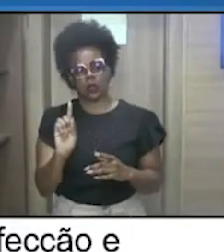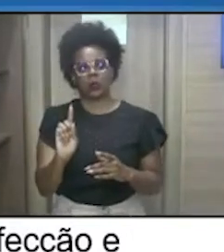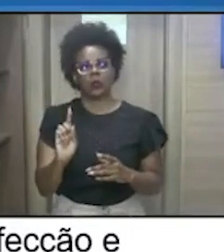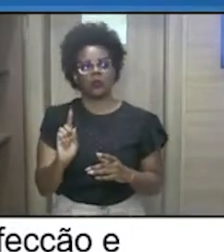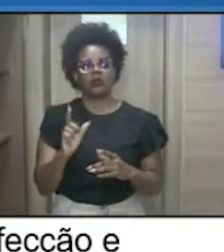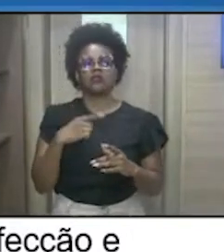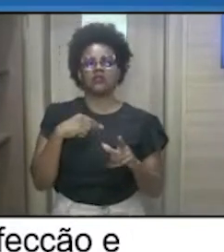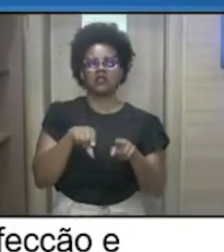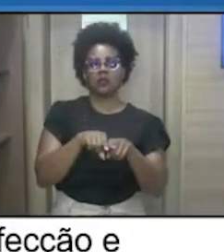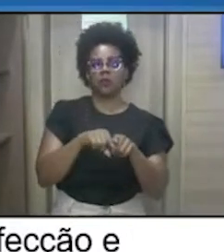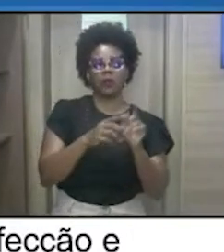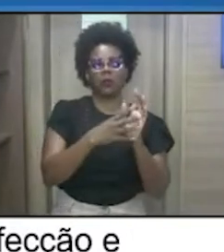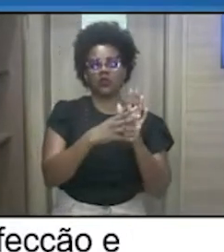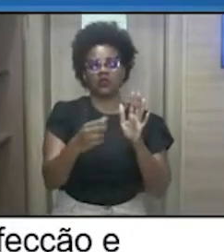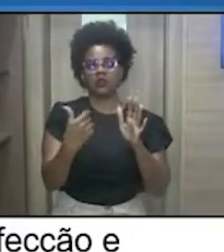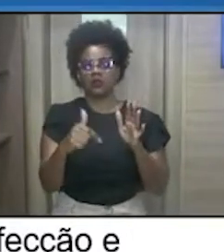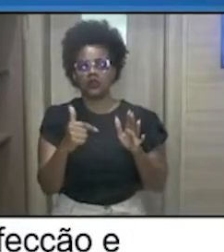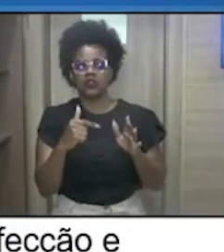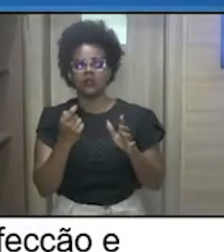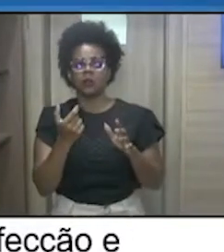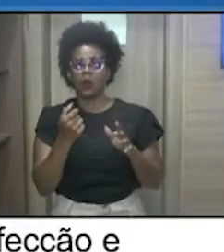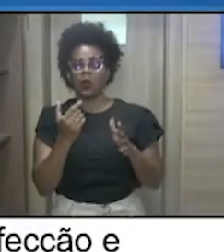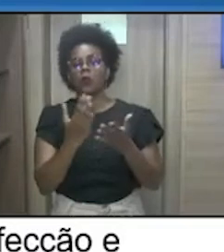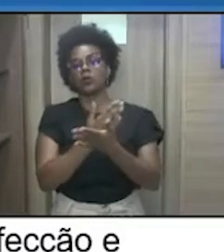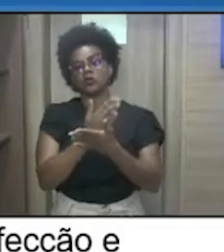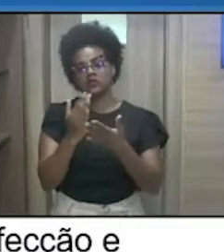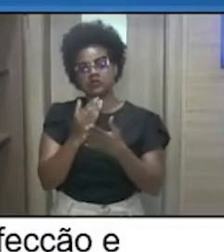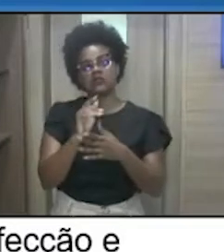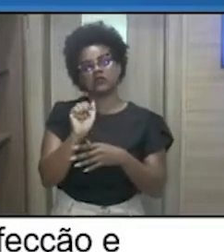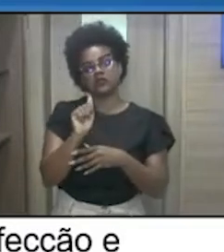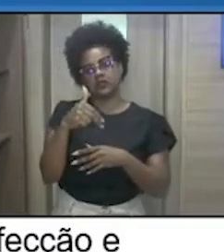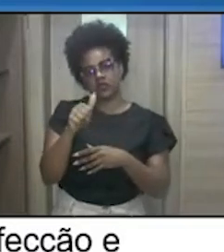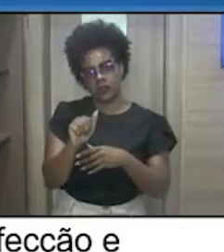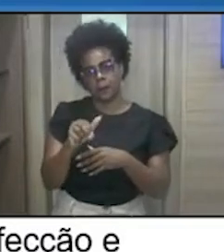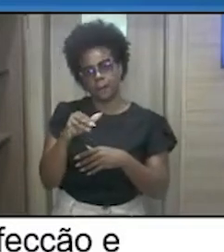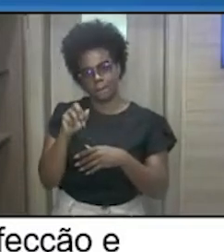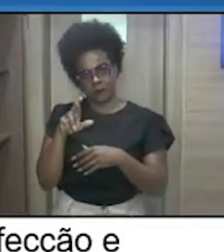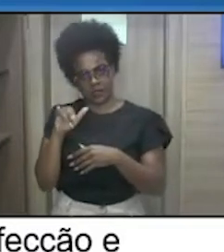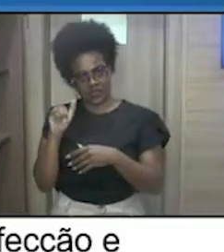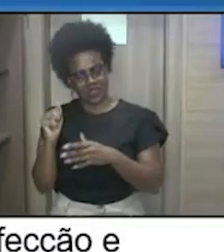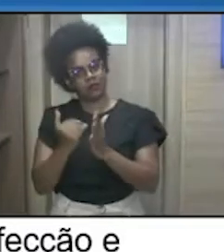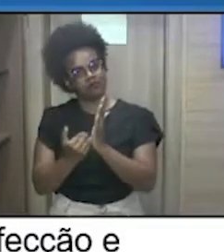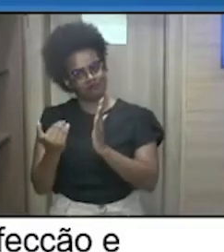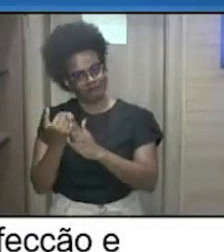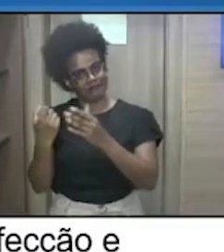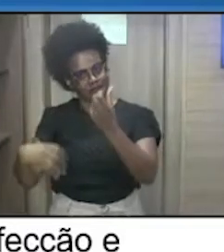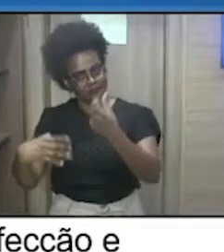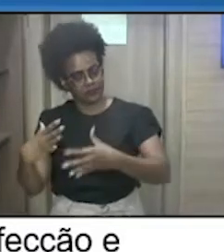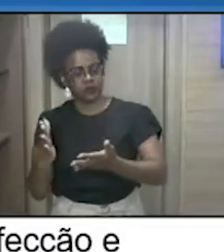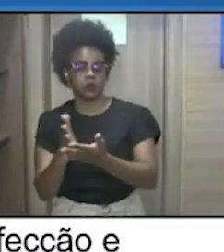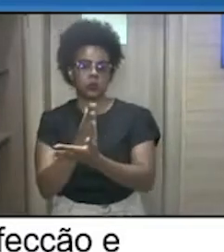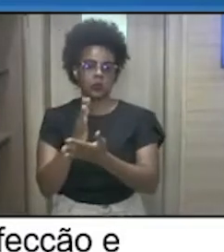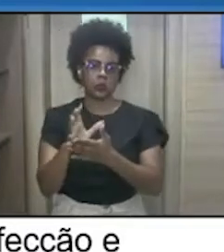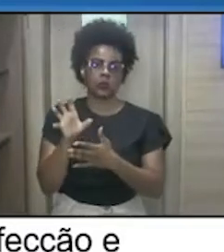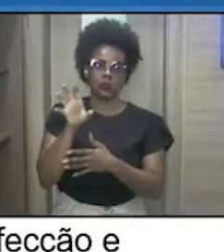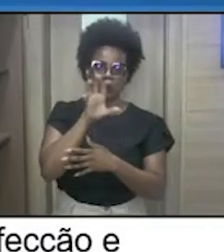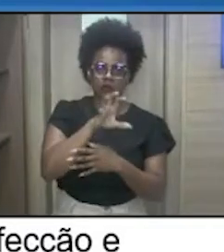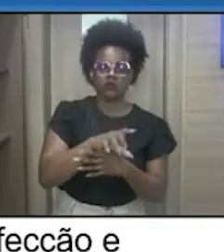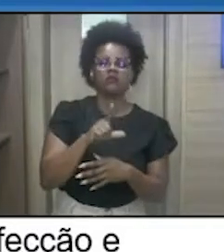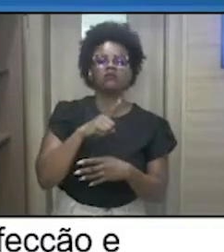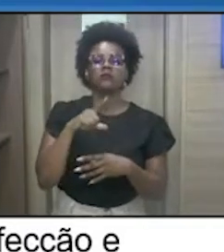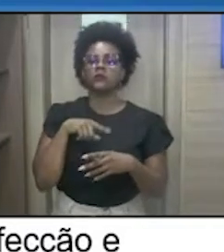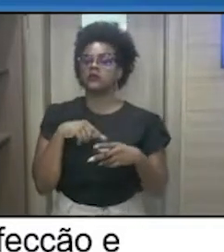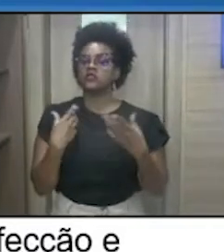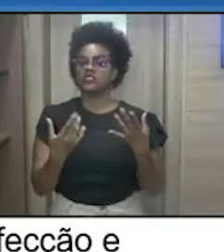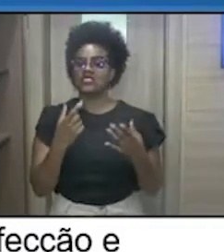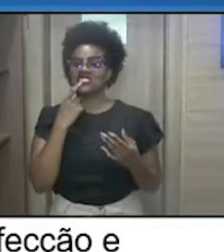há realização de moldagem funcional apenas em poucos casos. Ana Maria poderá falar um pouco mais sobre isso, né? Algumas regiões, com relação à tonalidade e